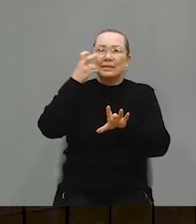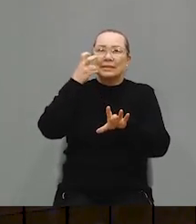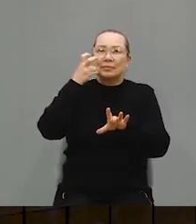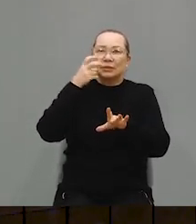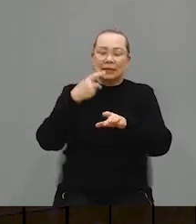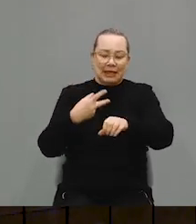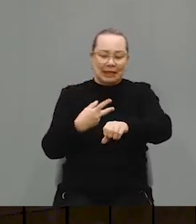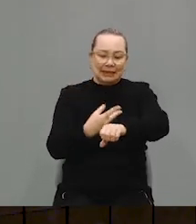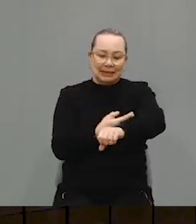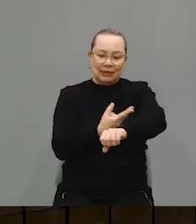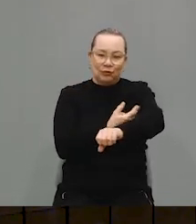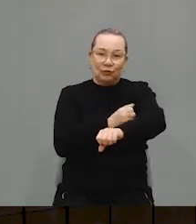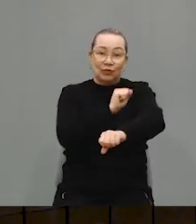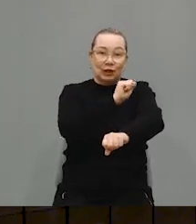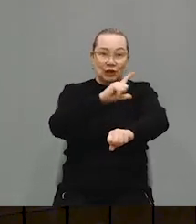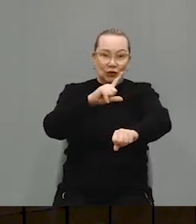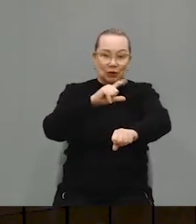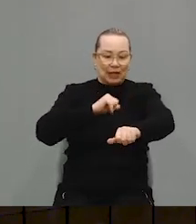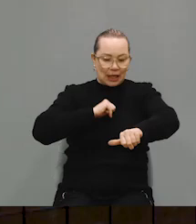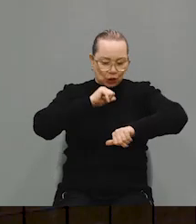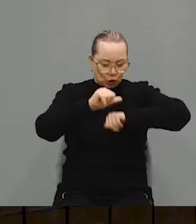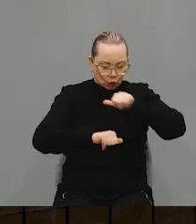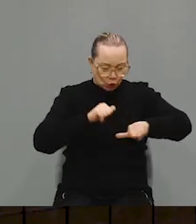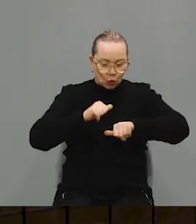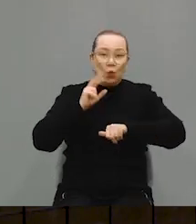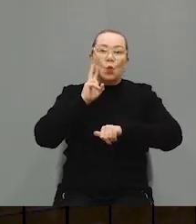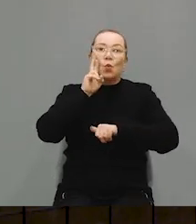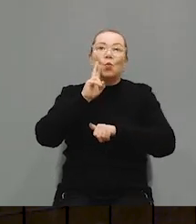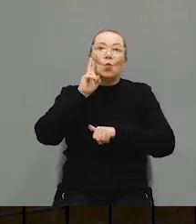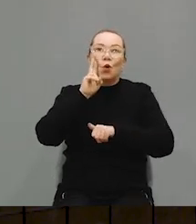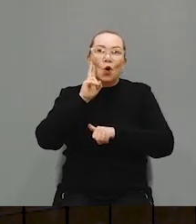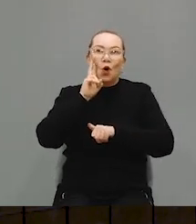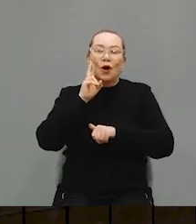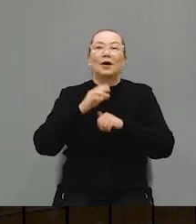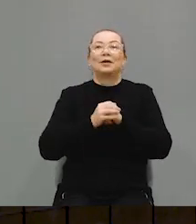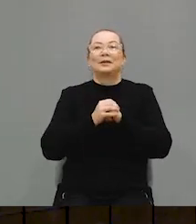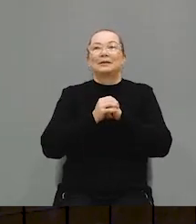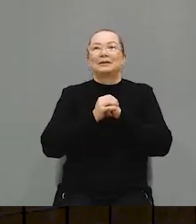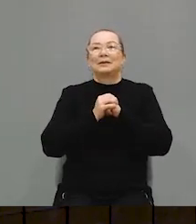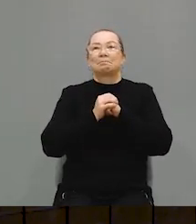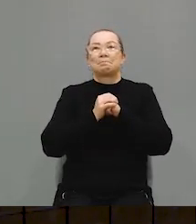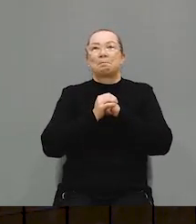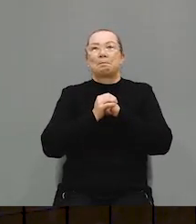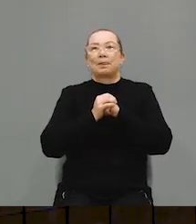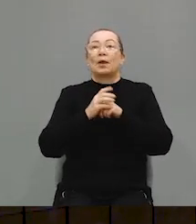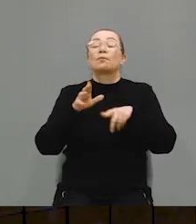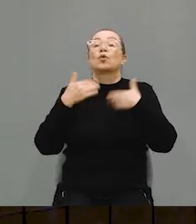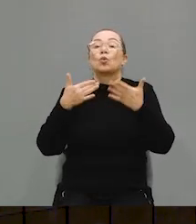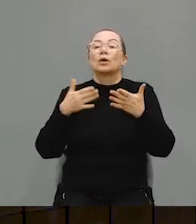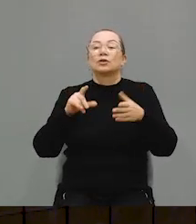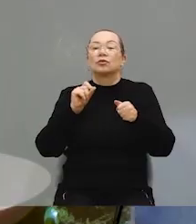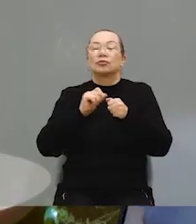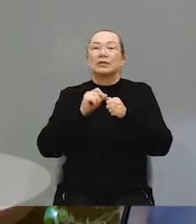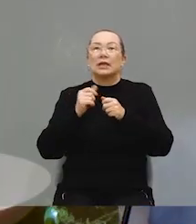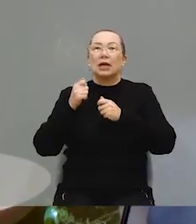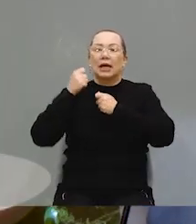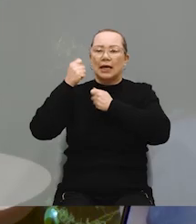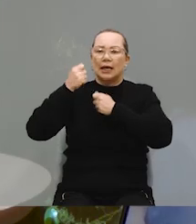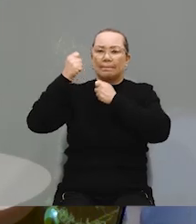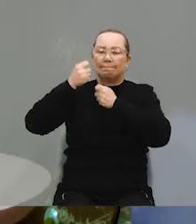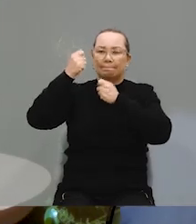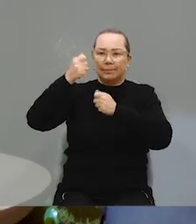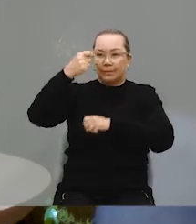Rosa, quando ela variou a coloração para o rosa, no caso da campanha